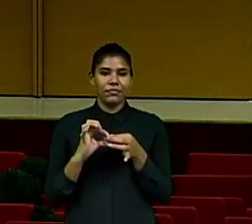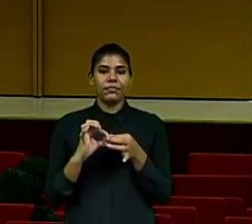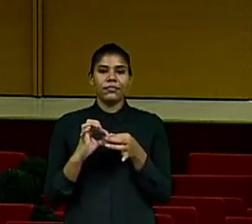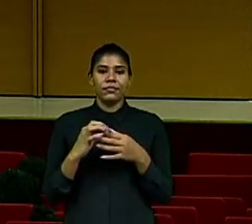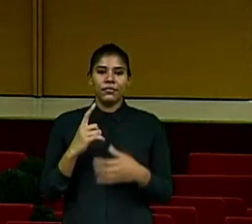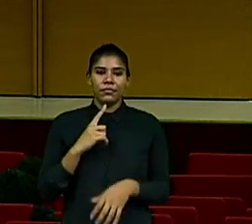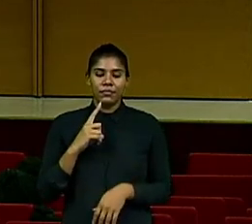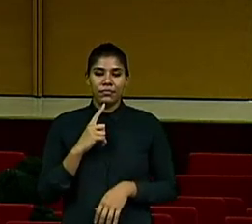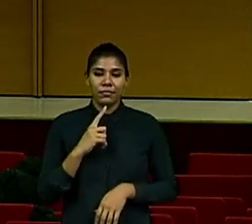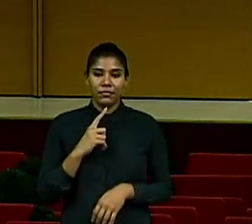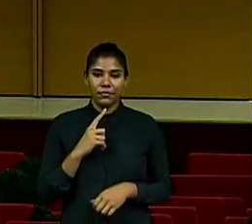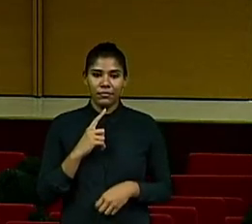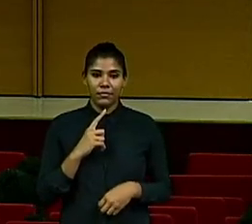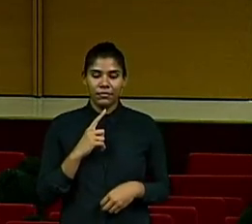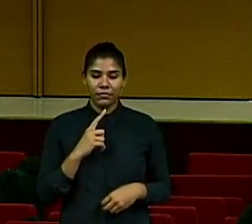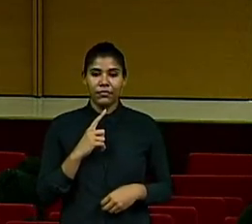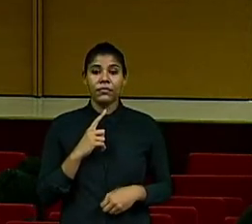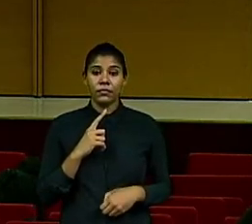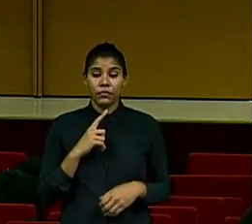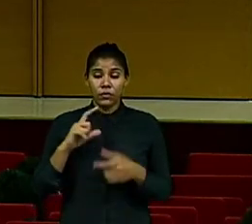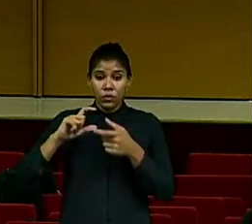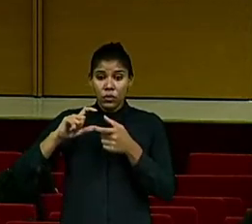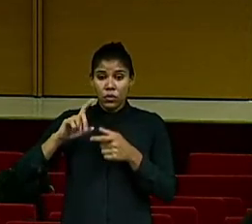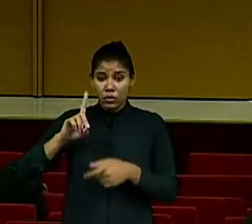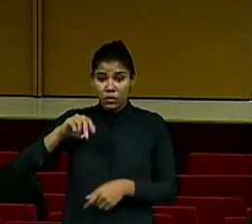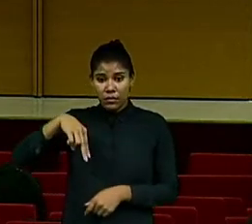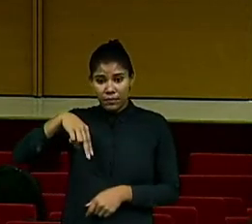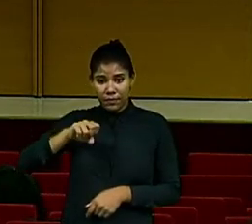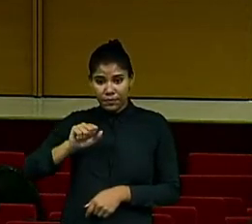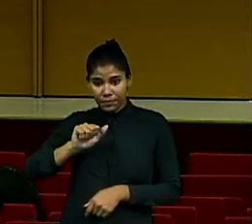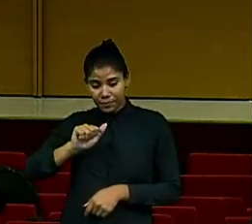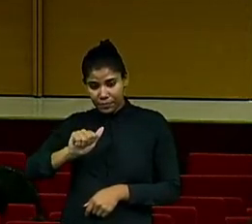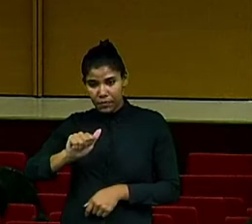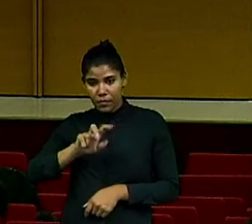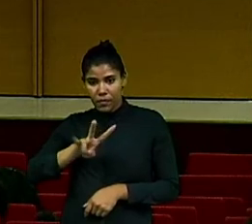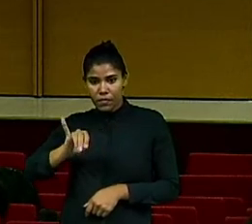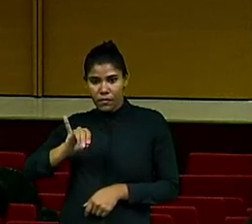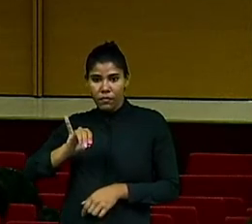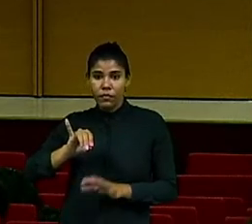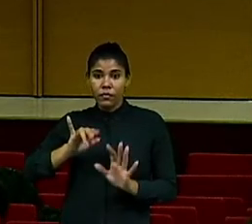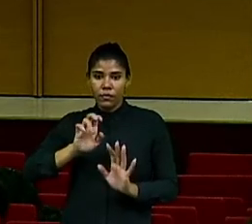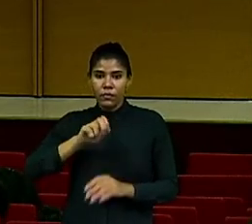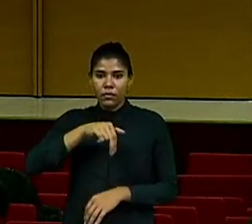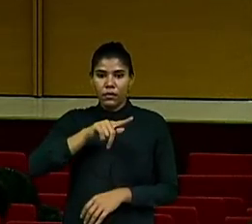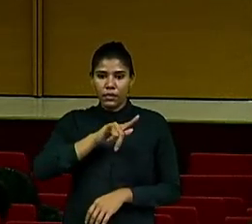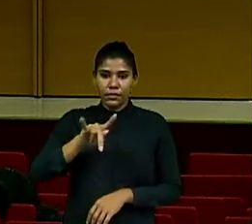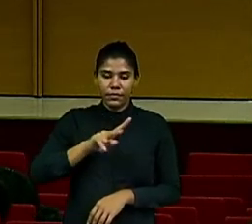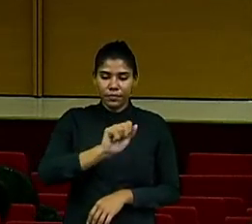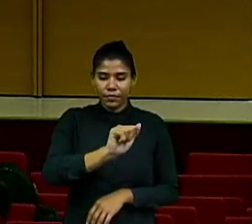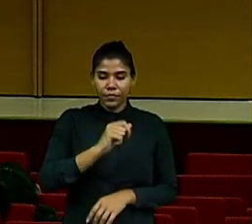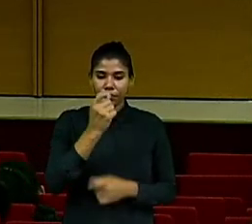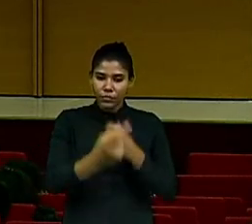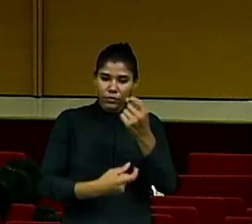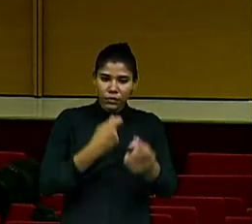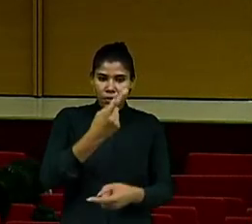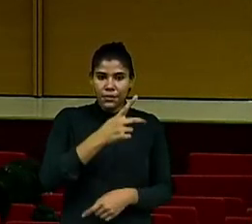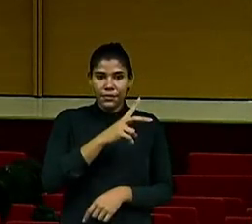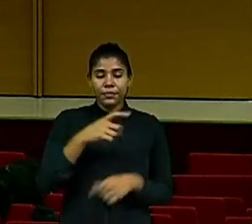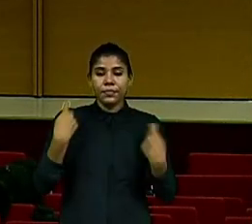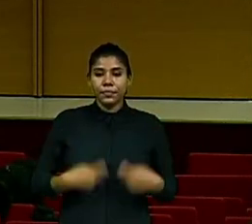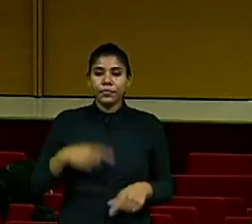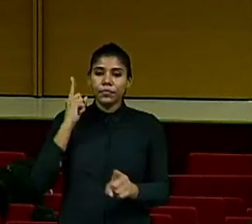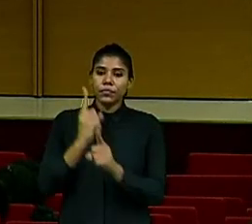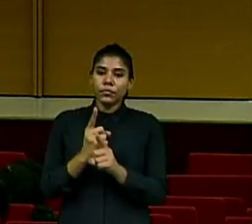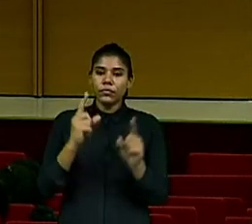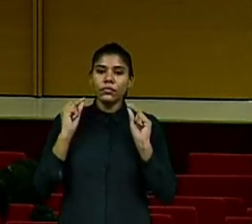ponto específicos do DNA que vai receber lá em cima de restrição é muito mais específica porque ela tem que encontrar o que nós